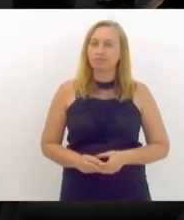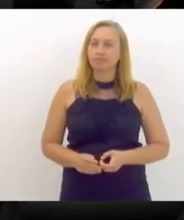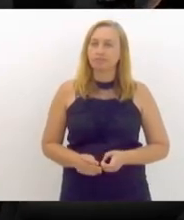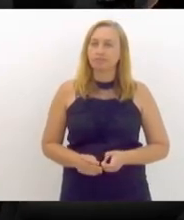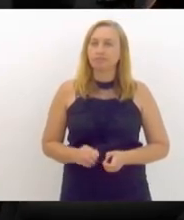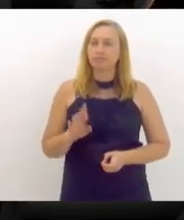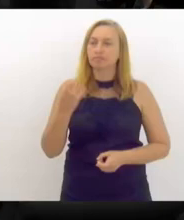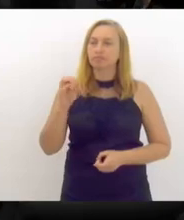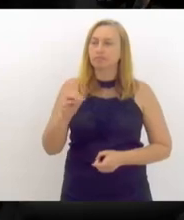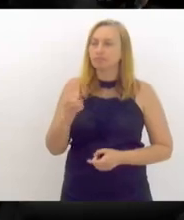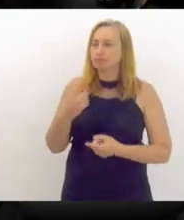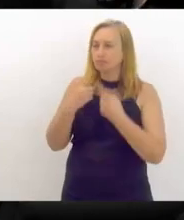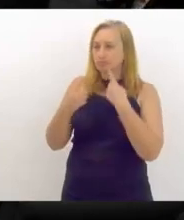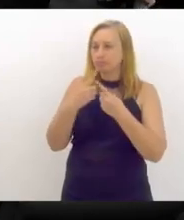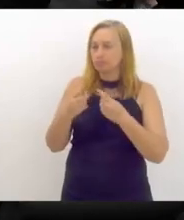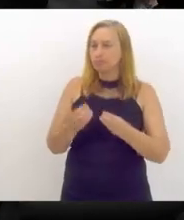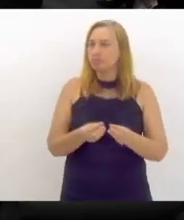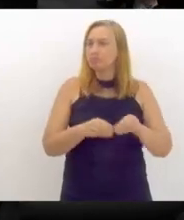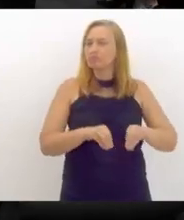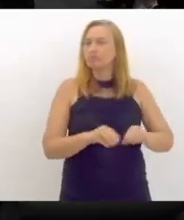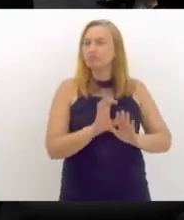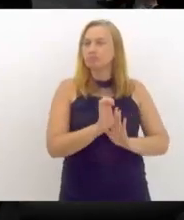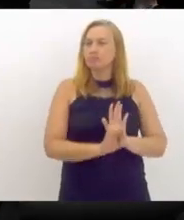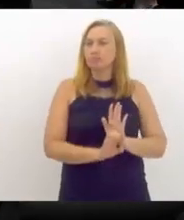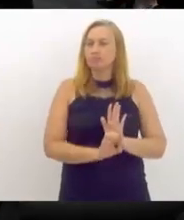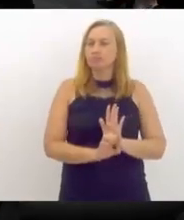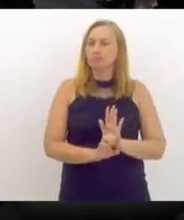Bruno, quer discutir ou fica prejudicado as emendas de plenário?